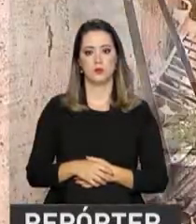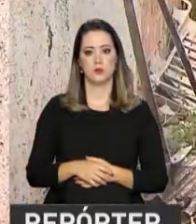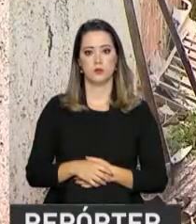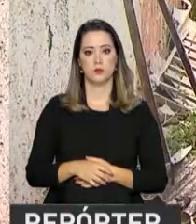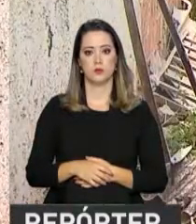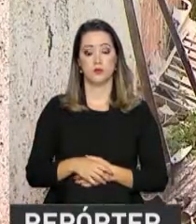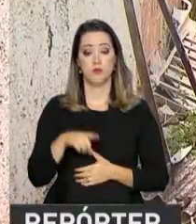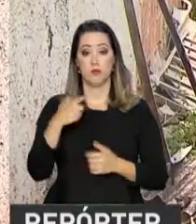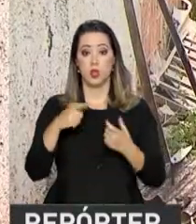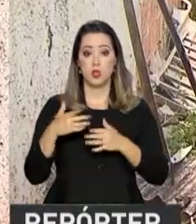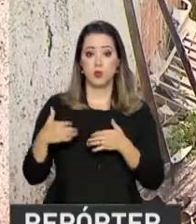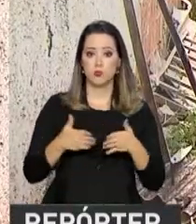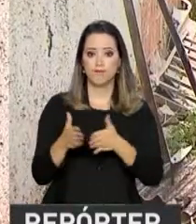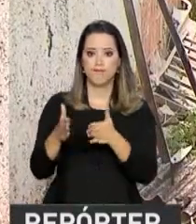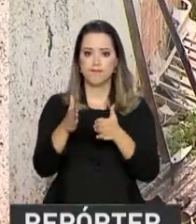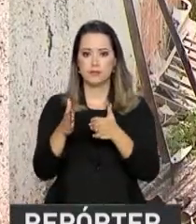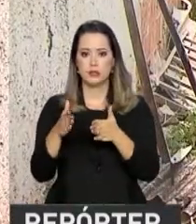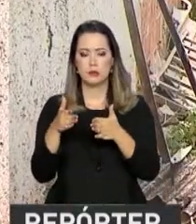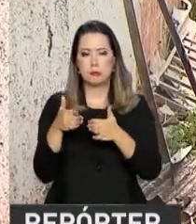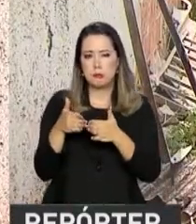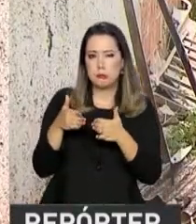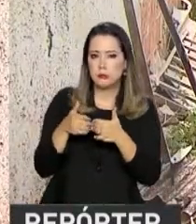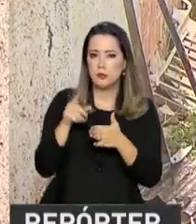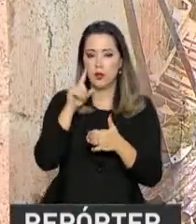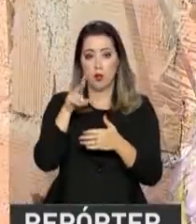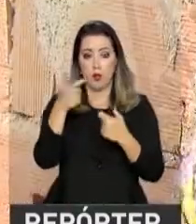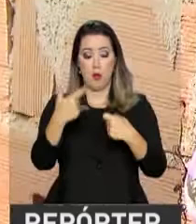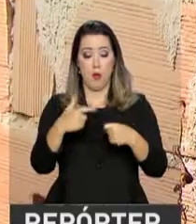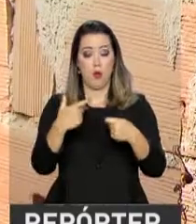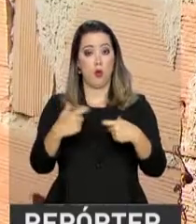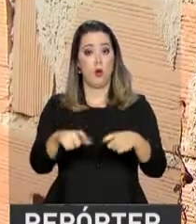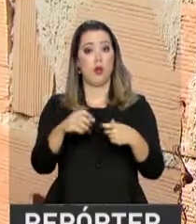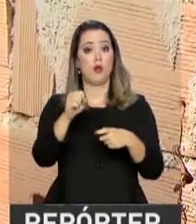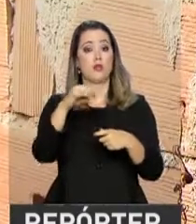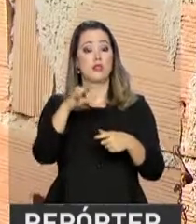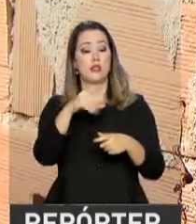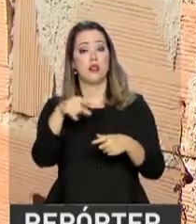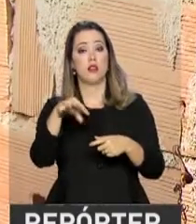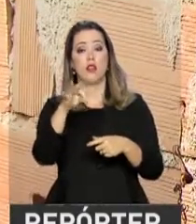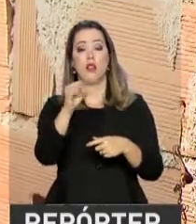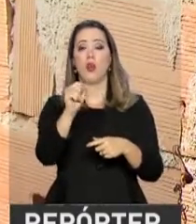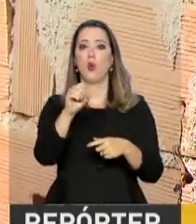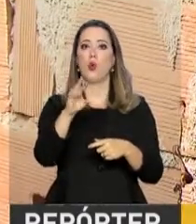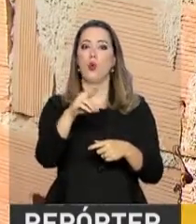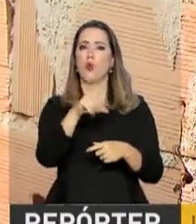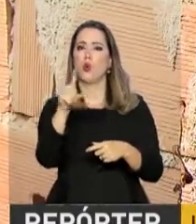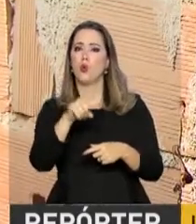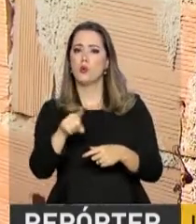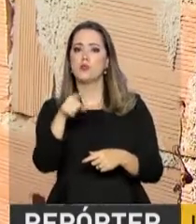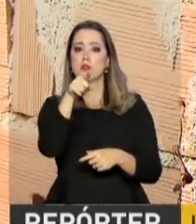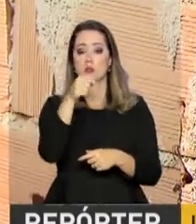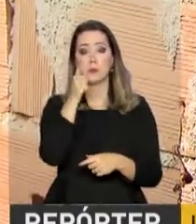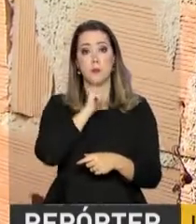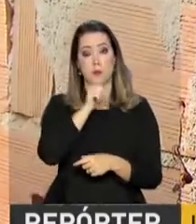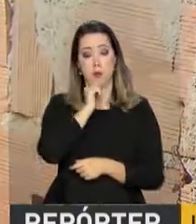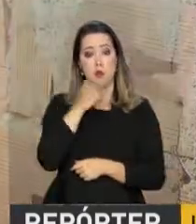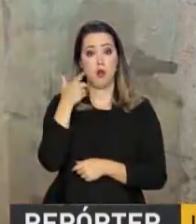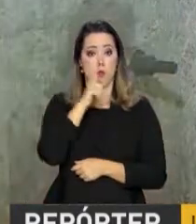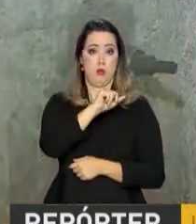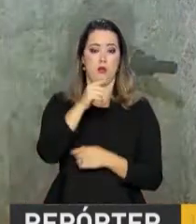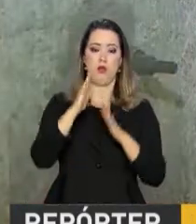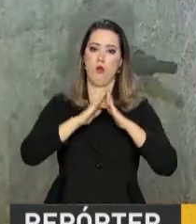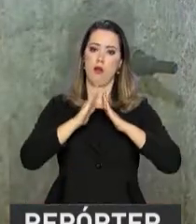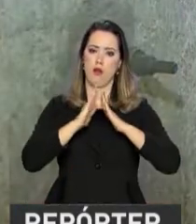é neste labirinto no bairro de santa cruz no rio de janeiro que dona maria luiza conseguir um local para morar nos últimos anos